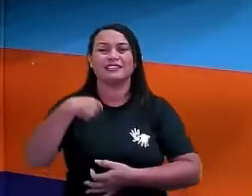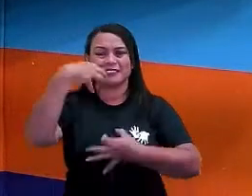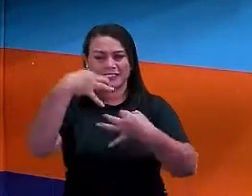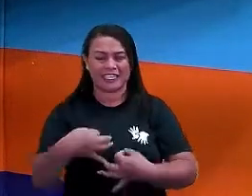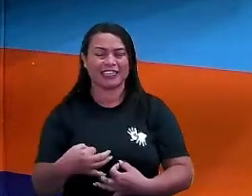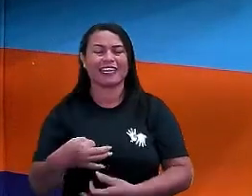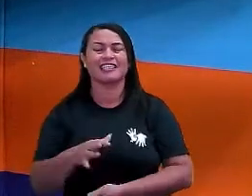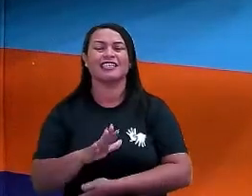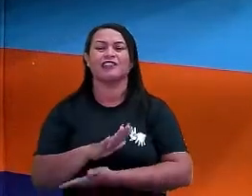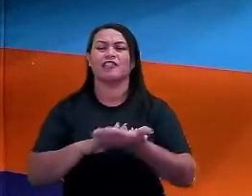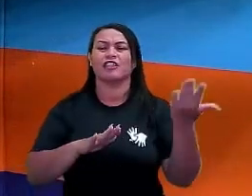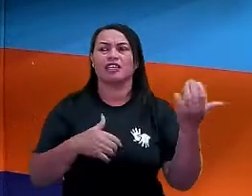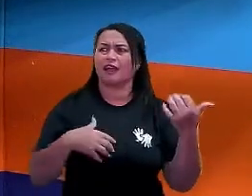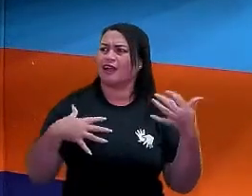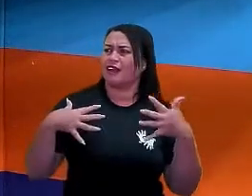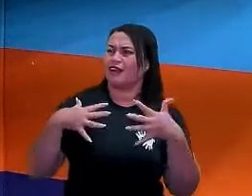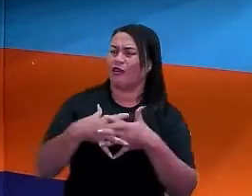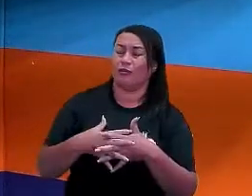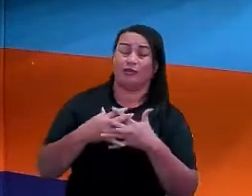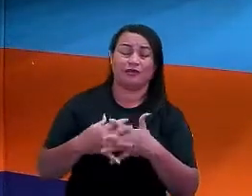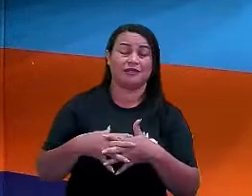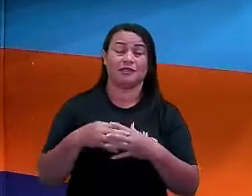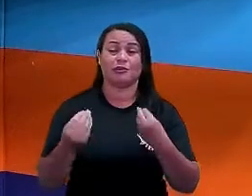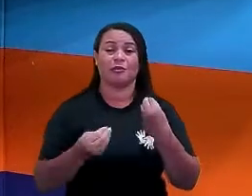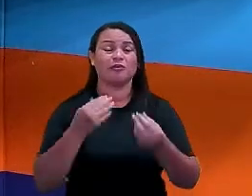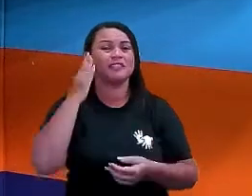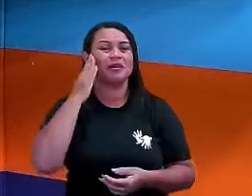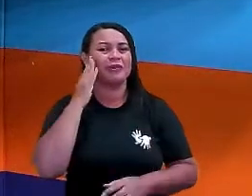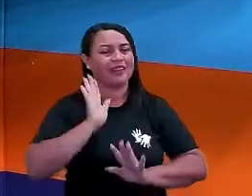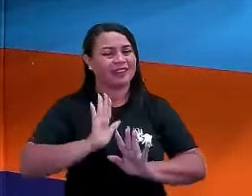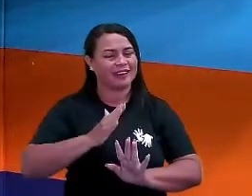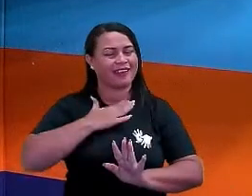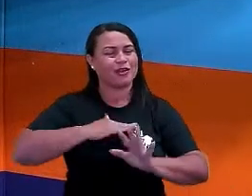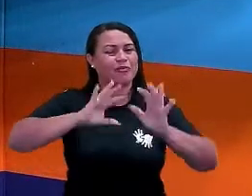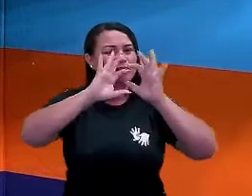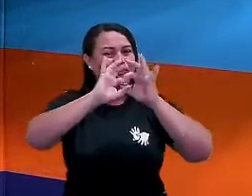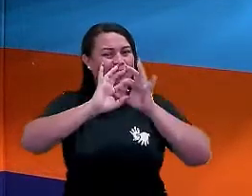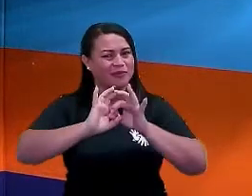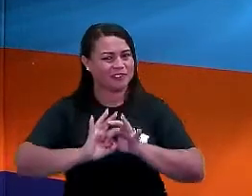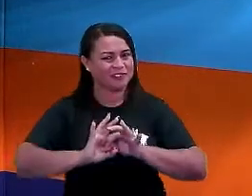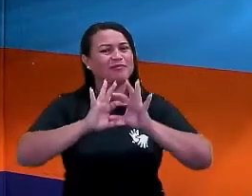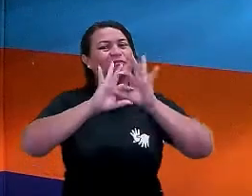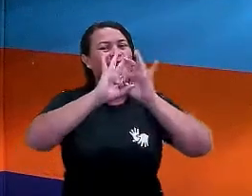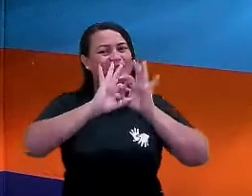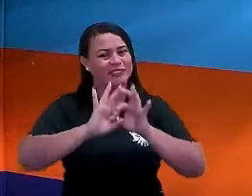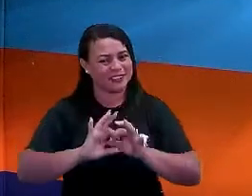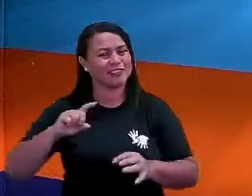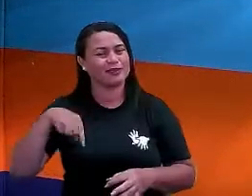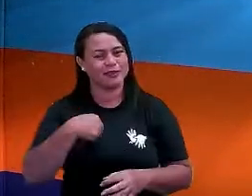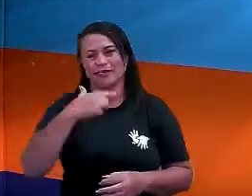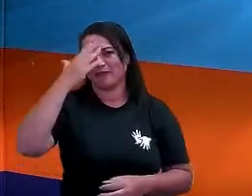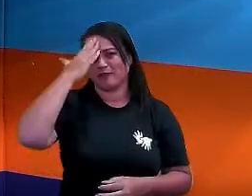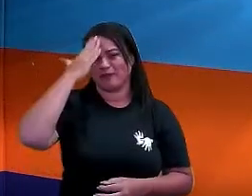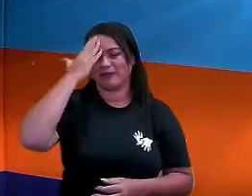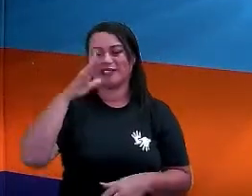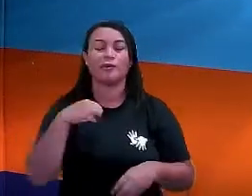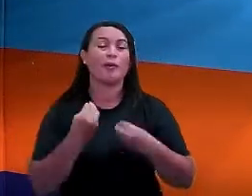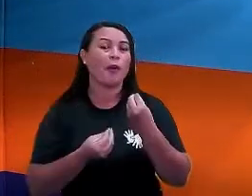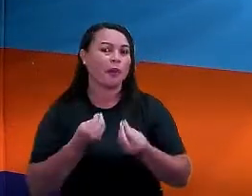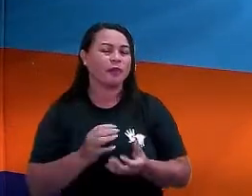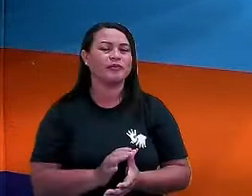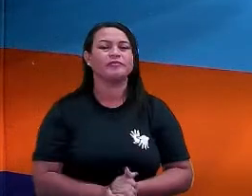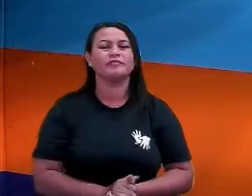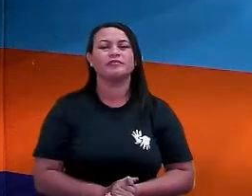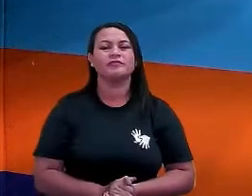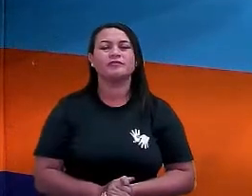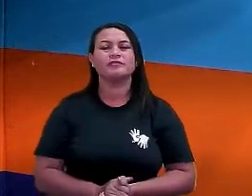Assis, complicou foi tudo, mas como é que eu vou saber disso? Pelo contexto, gente. Pelo contexto é que a gente sabe, tá? Então vamos ver.